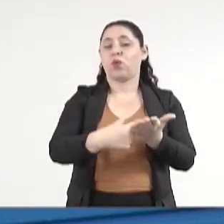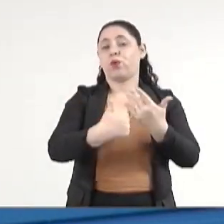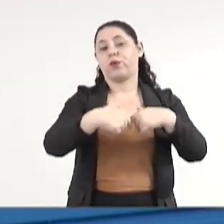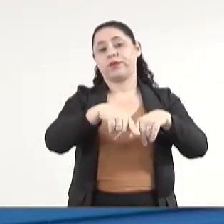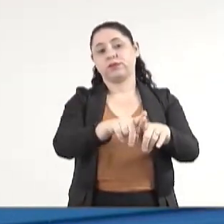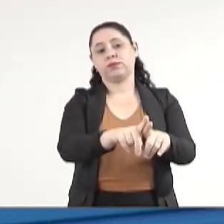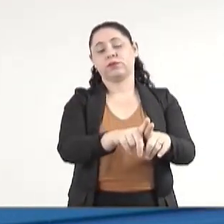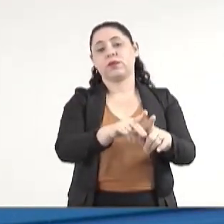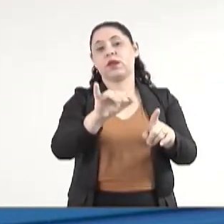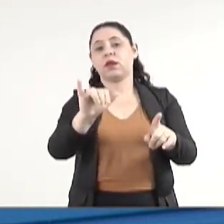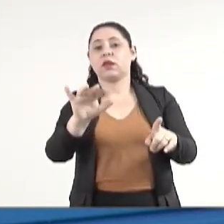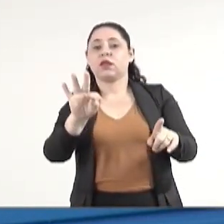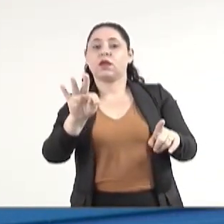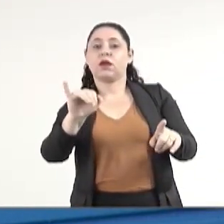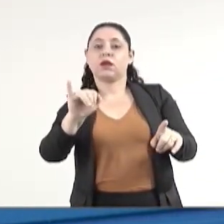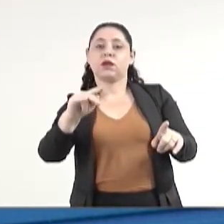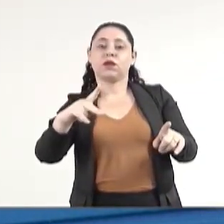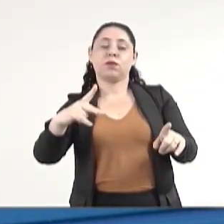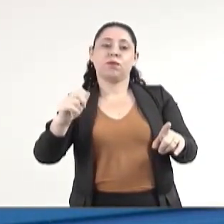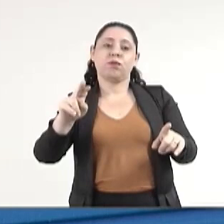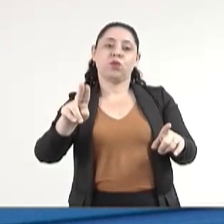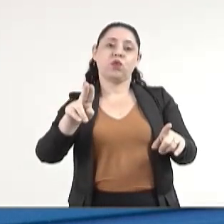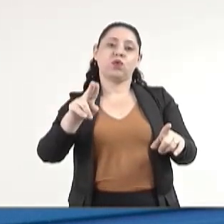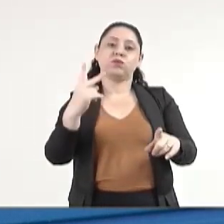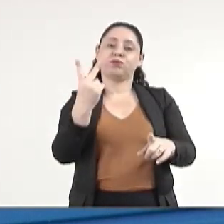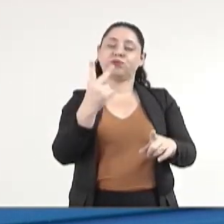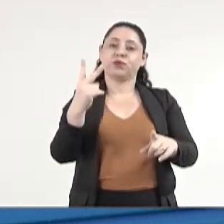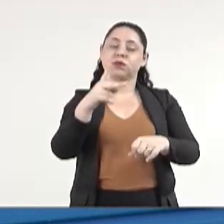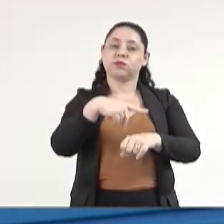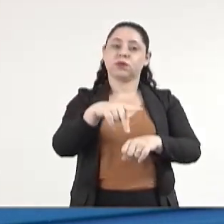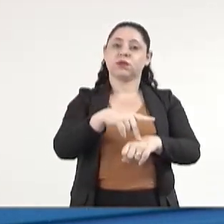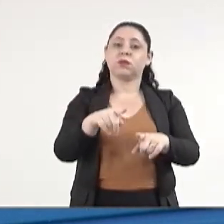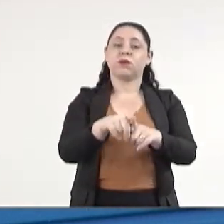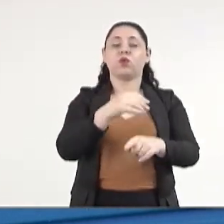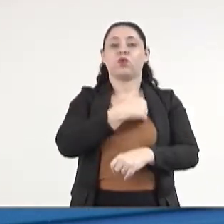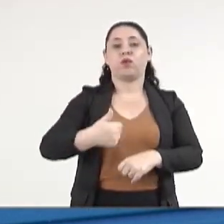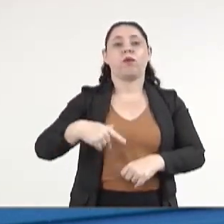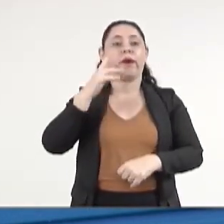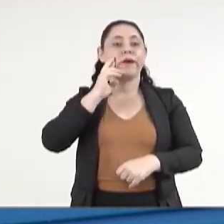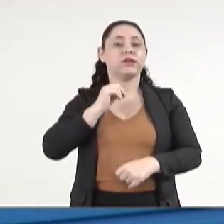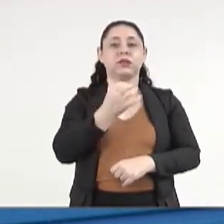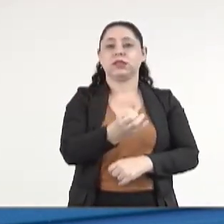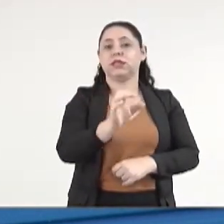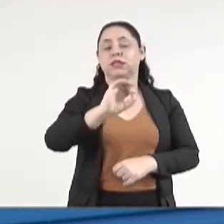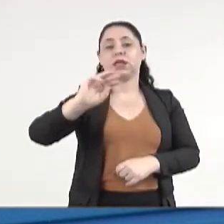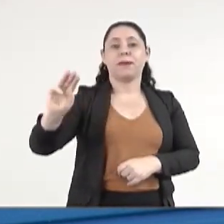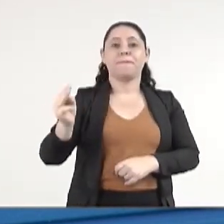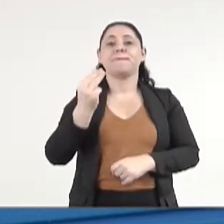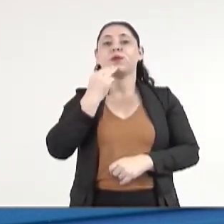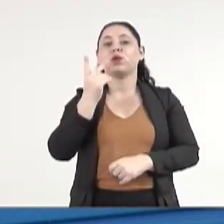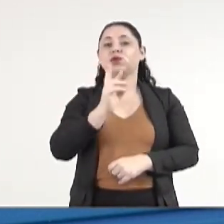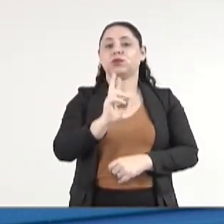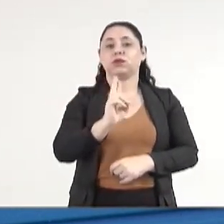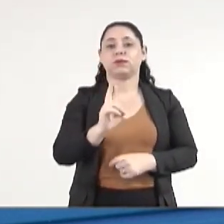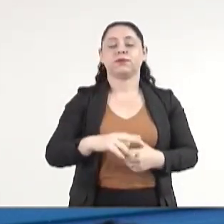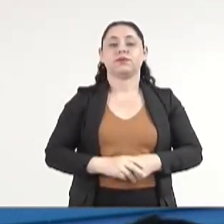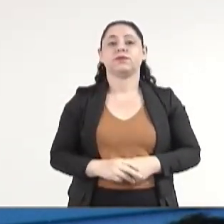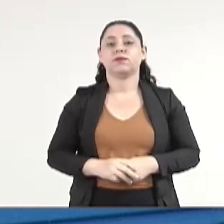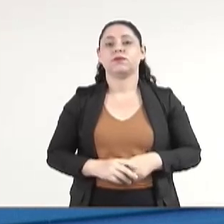convênio entre Itaipu Binacional e o governo do estado de 60 milhões de